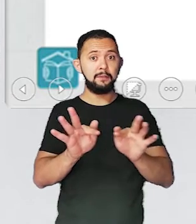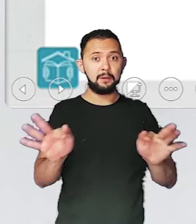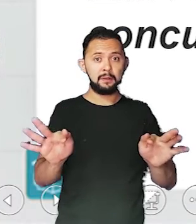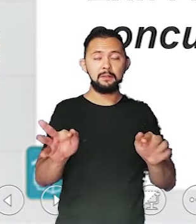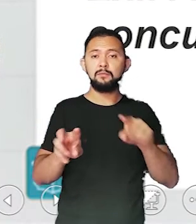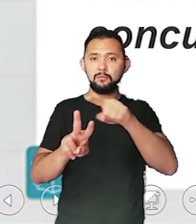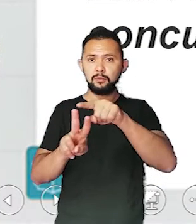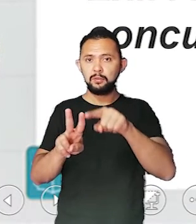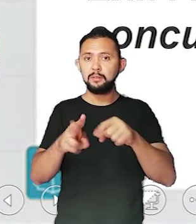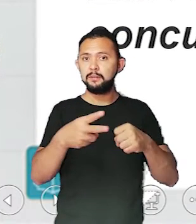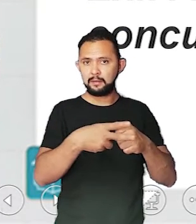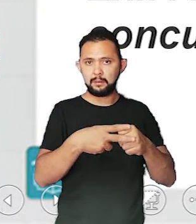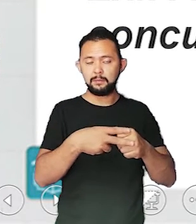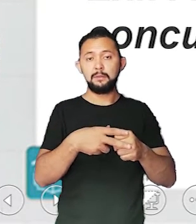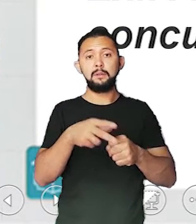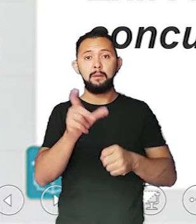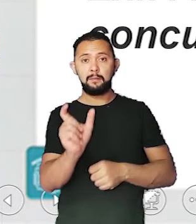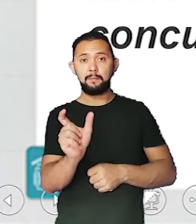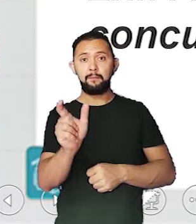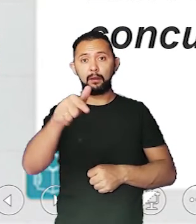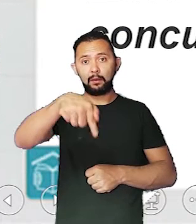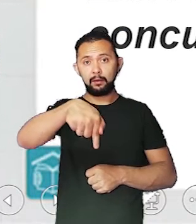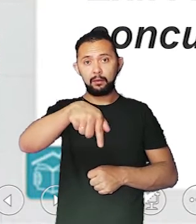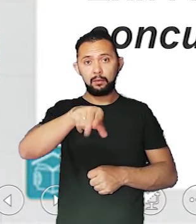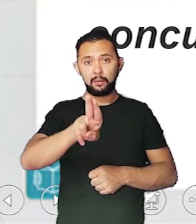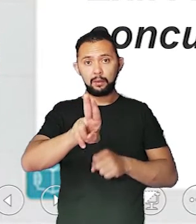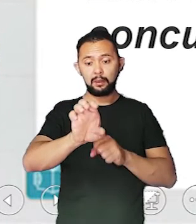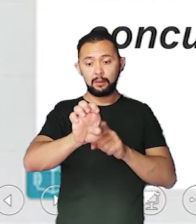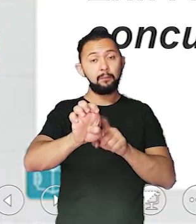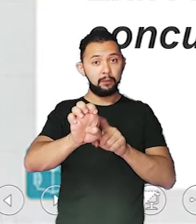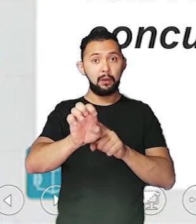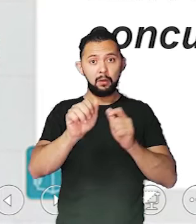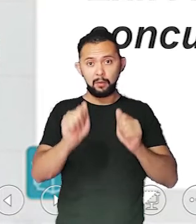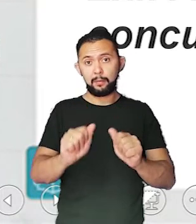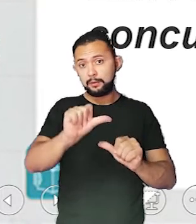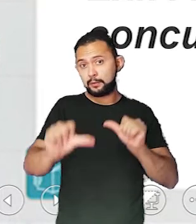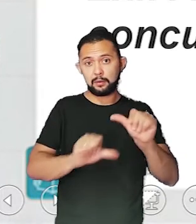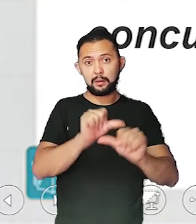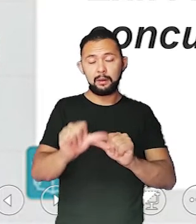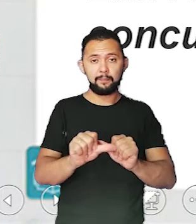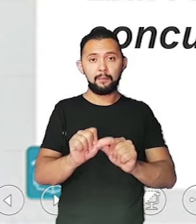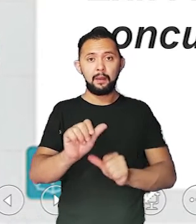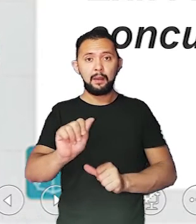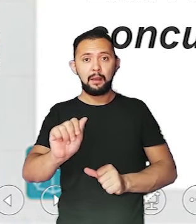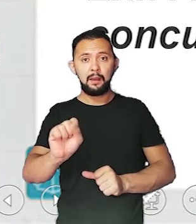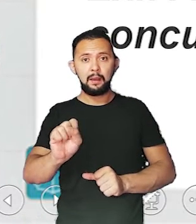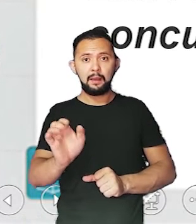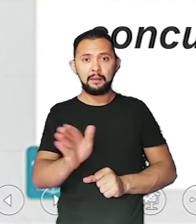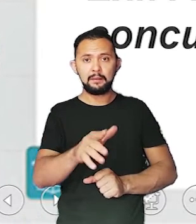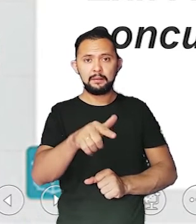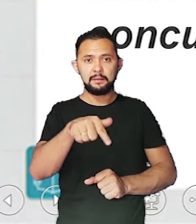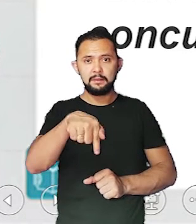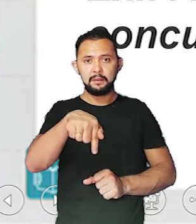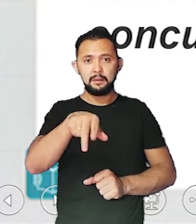certo? Então, esse que ele já retoma, e eu posso até trocar pelas quais, as gaúchas, né? Não está aqui, ó, no feminino plural, né?